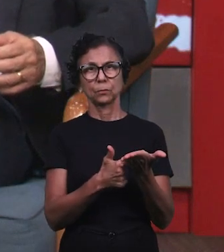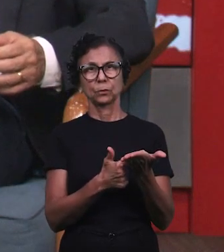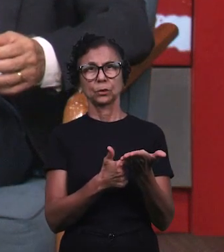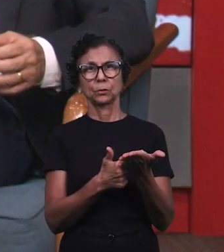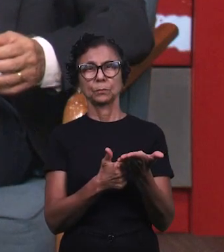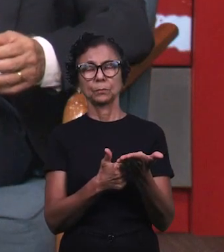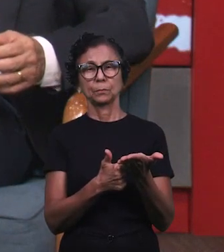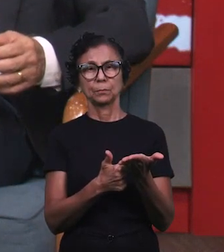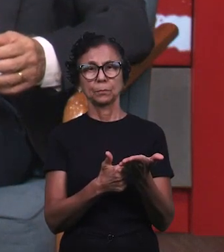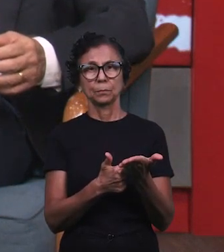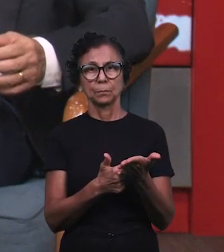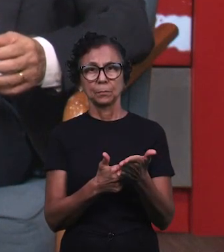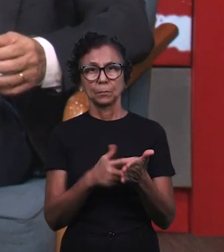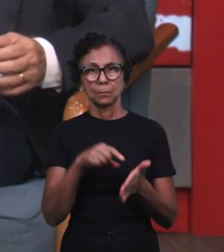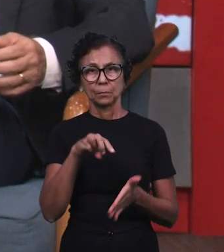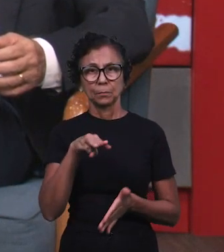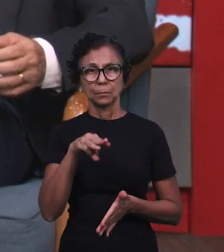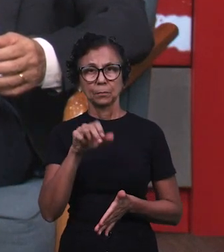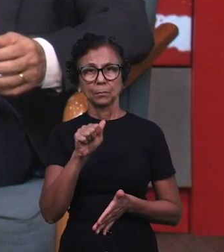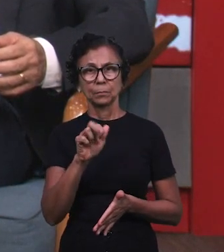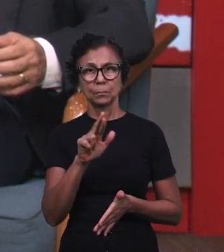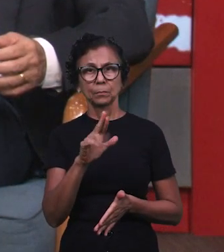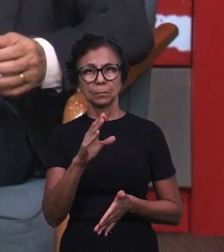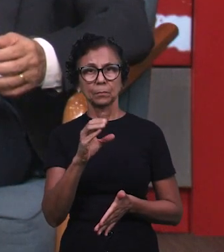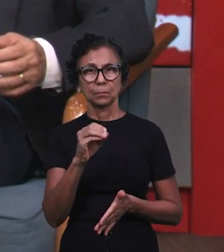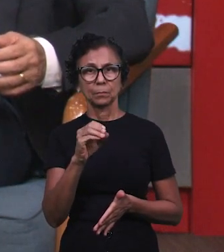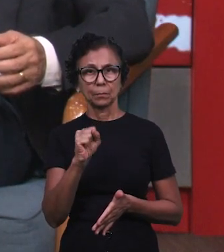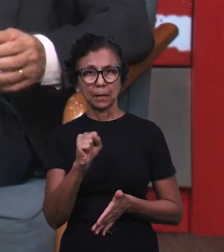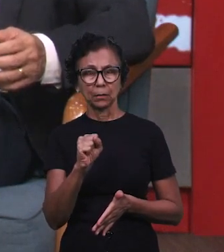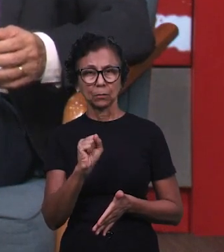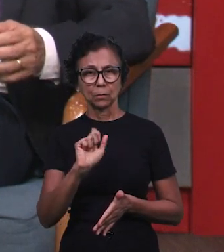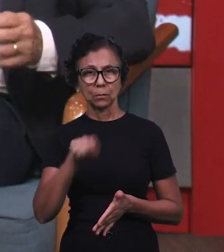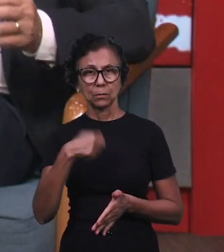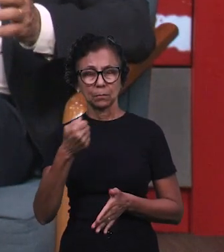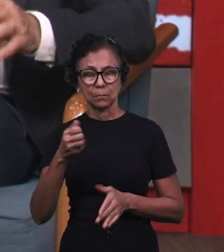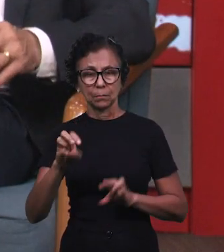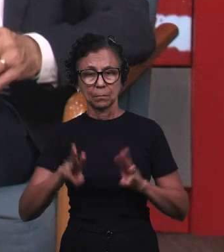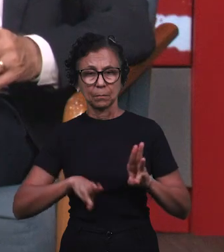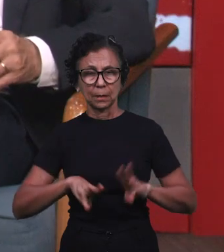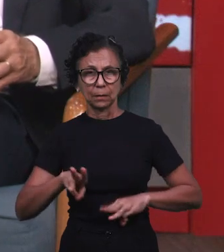no Evangelho de Marcos, no capítulo 7,